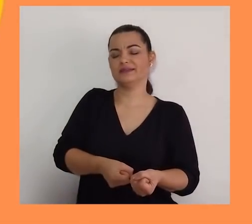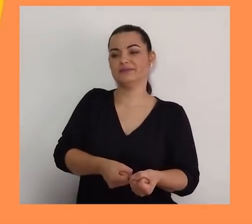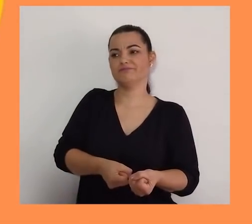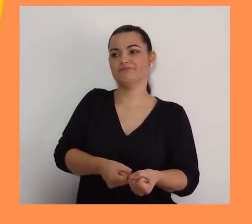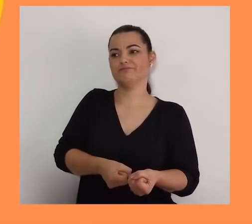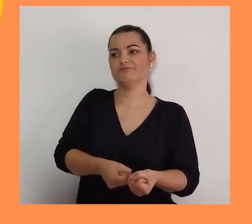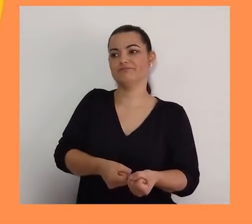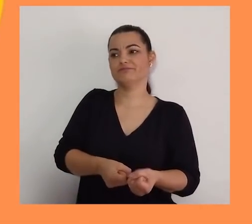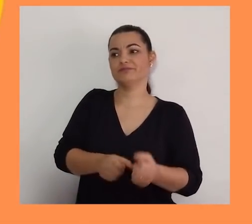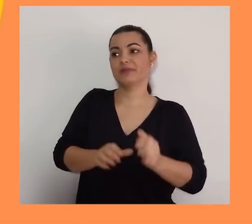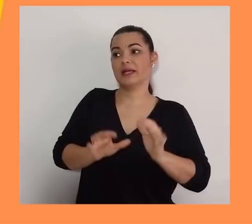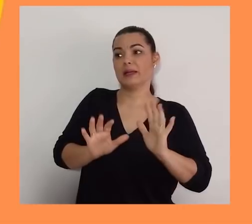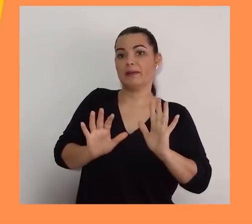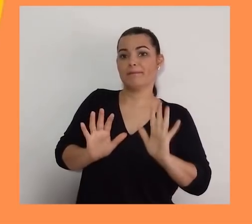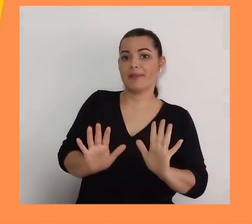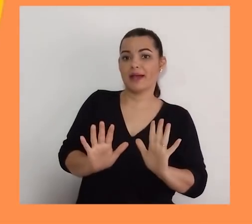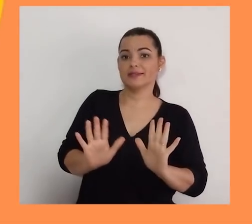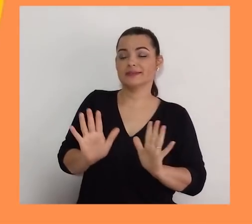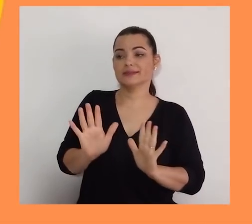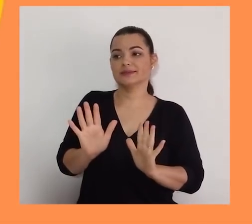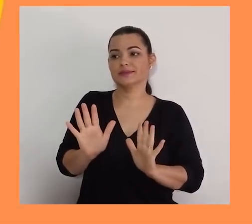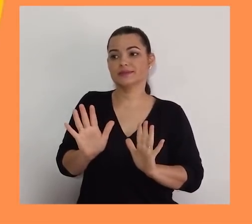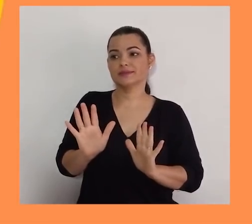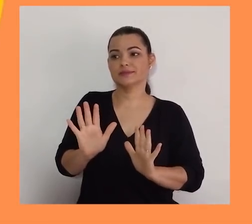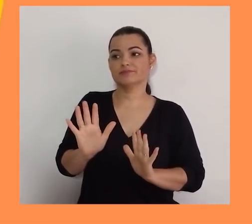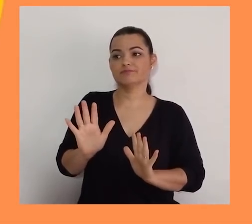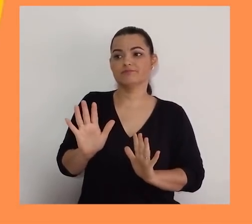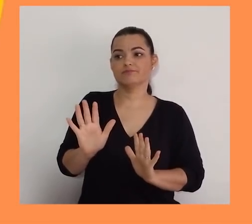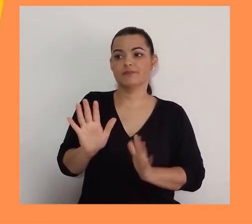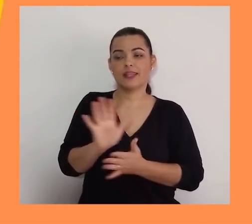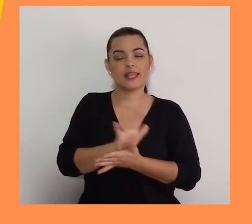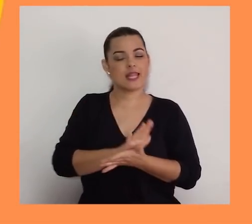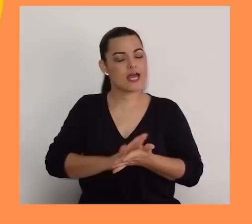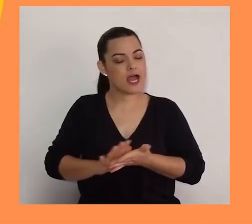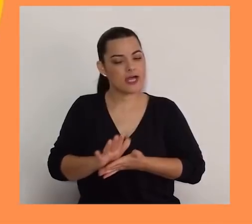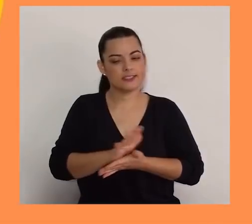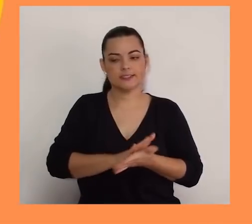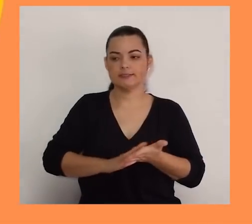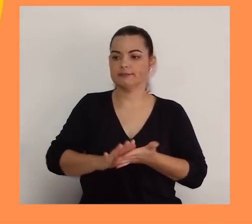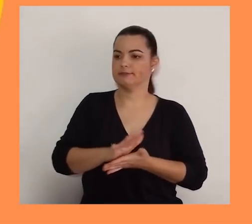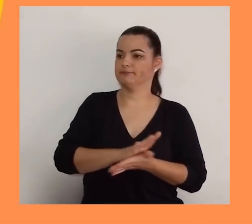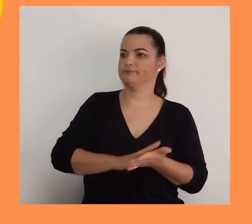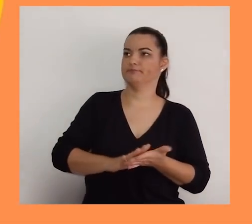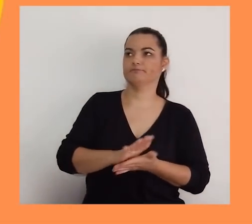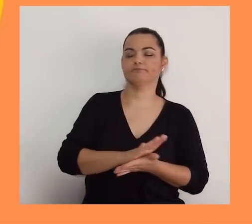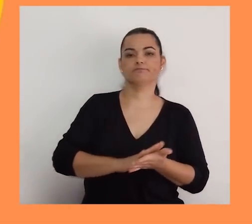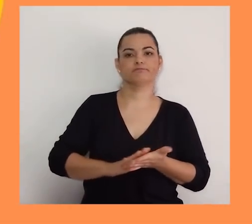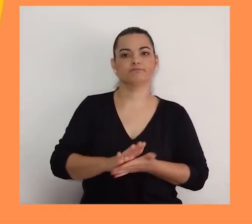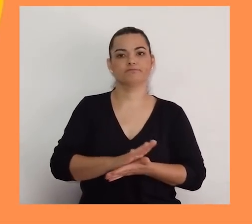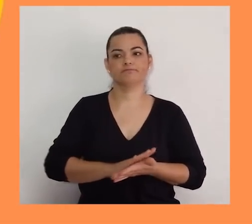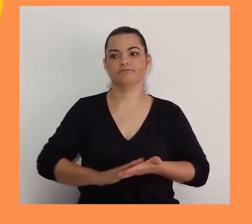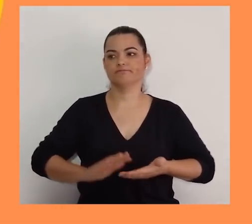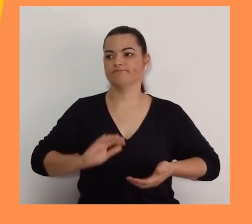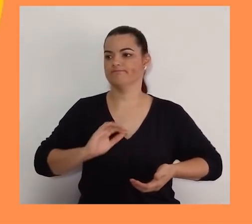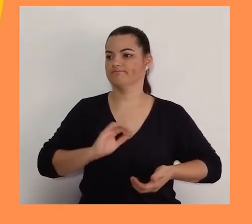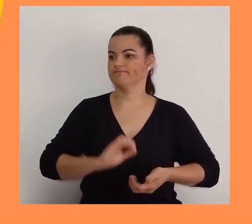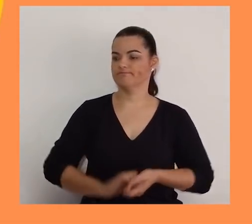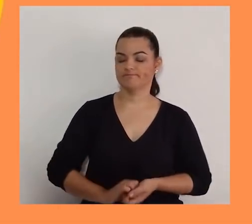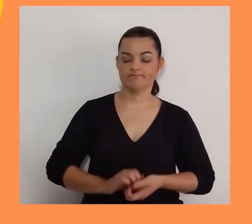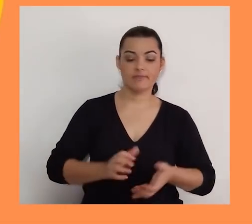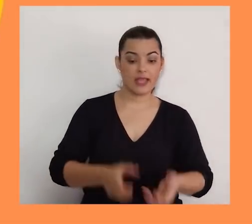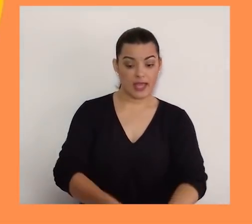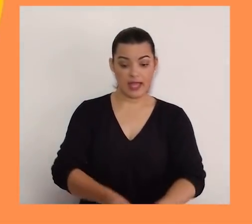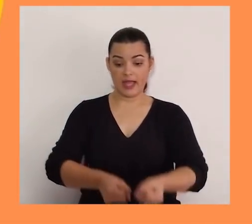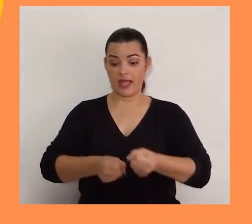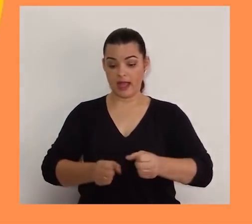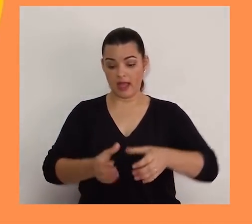puxar o rabanete. O que você acha que vai acontecer agora? Não vai. Não vai dar? É. Você acha que ele não vai